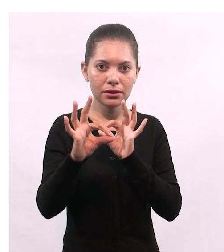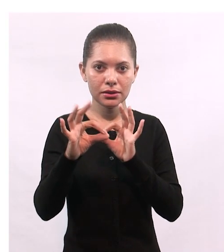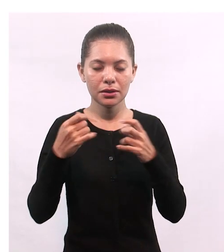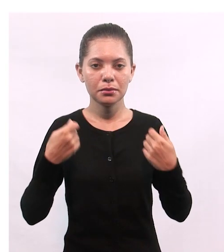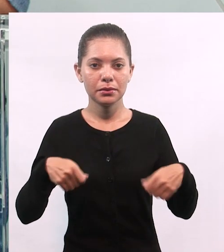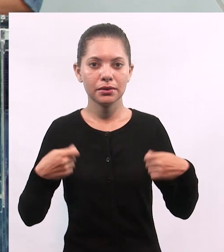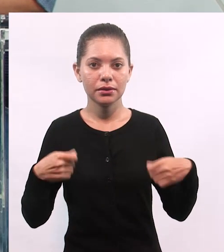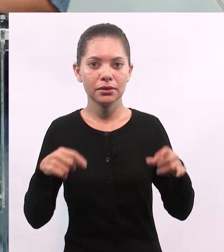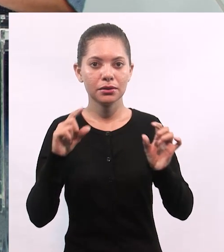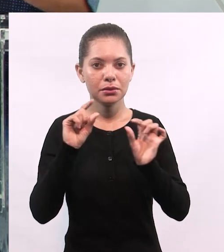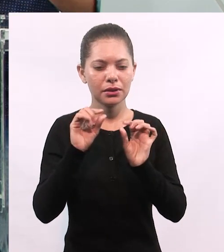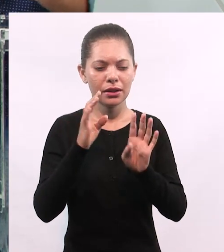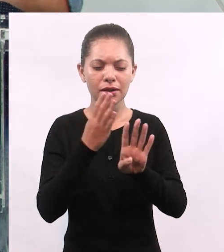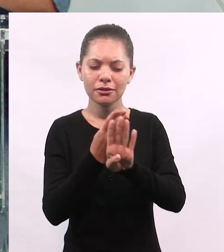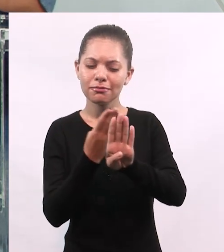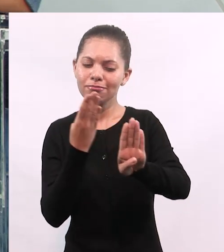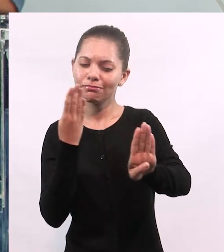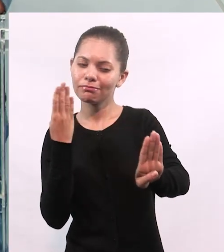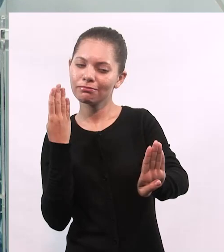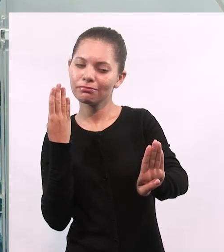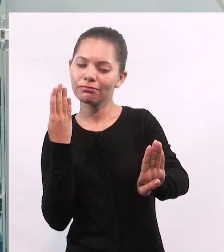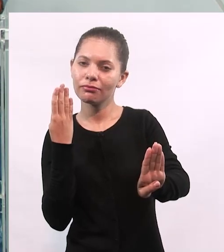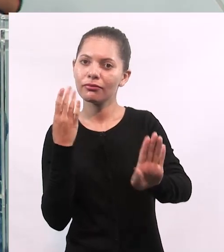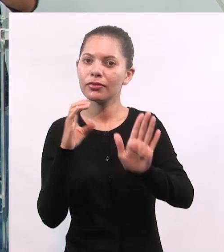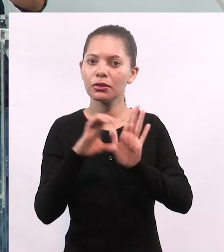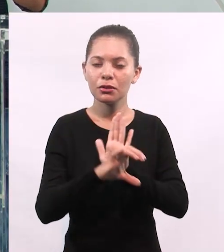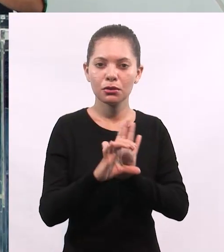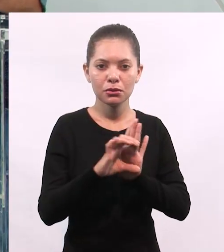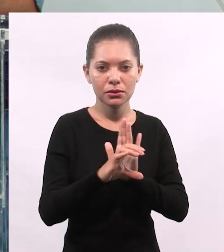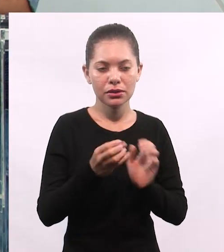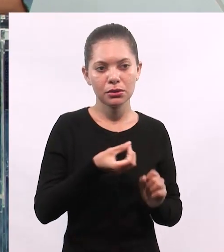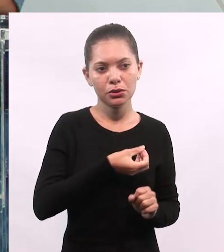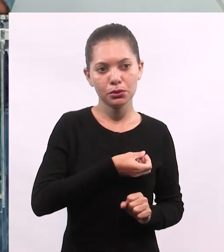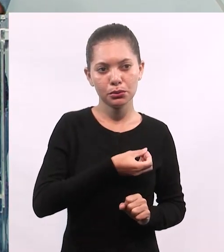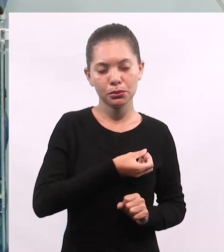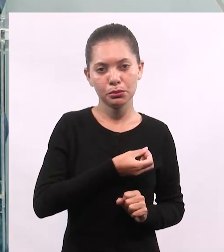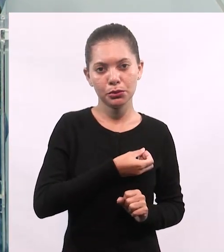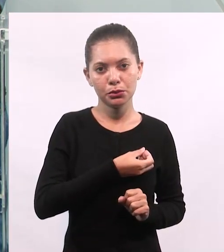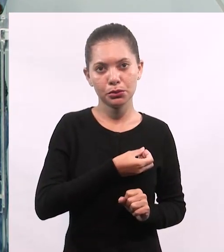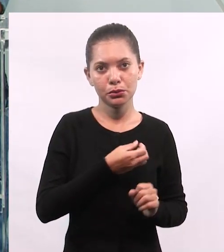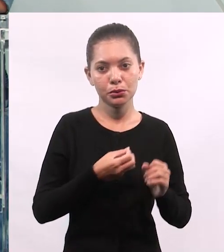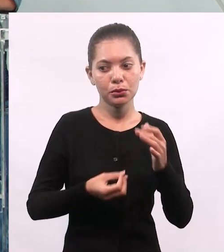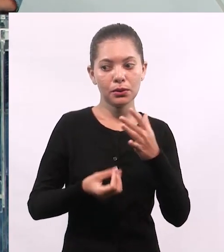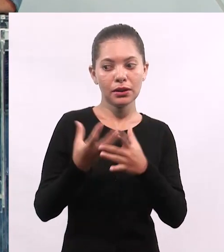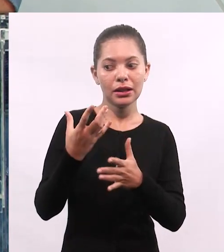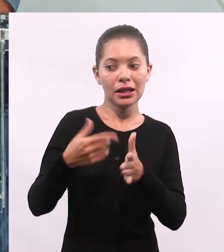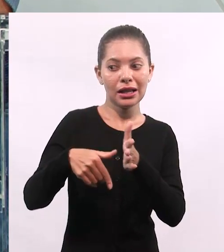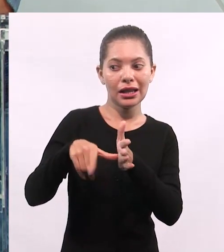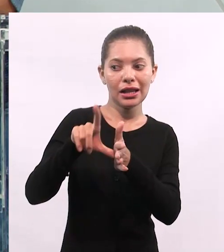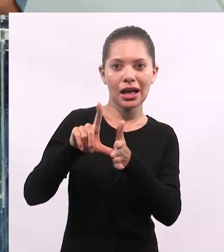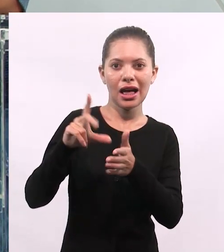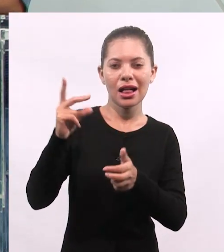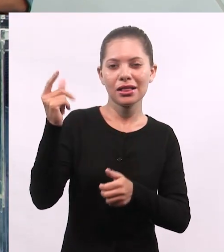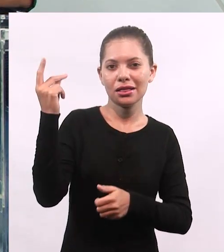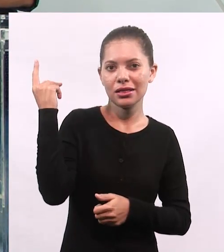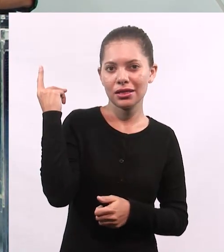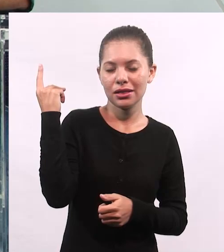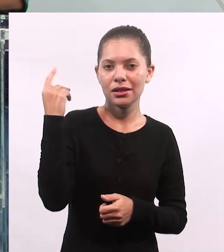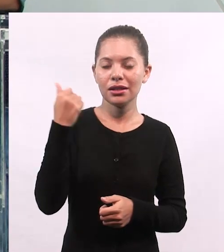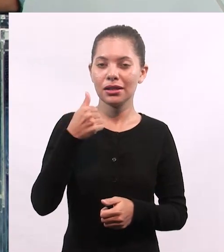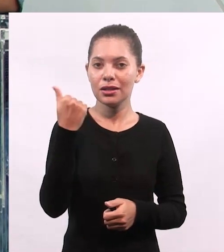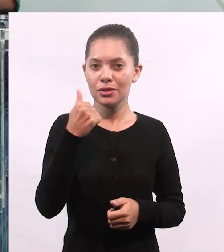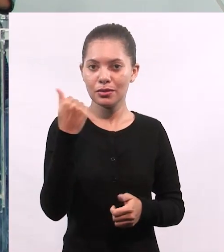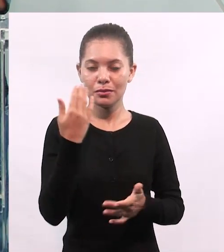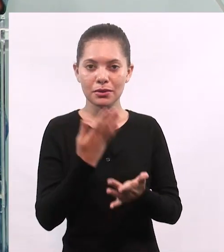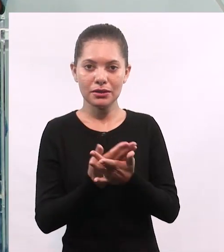gente precisa distanciar um pouquinho daquele conceito de números que formamos lá nas primeiras aulas, que números